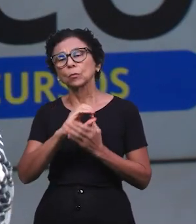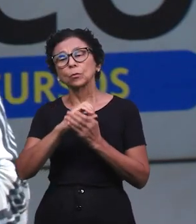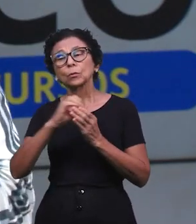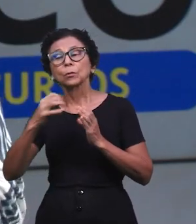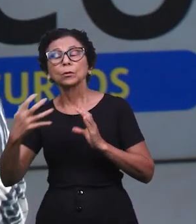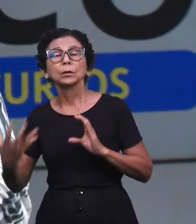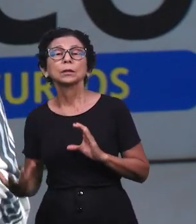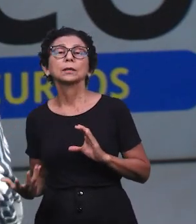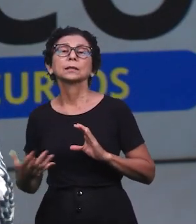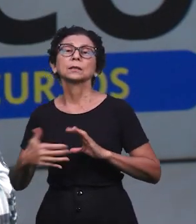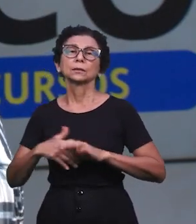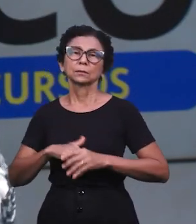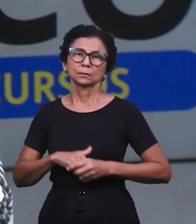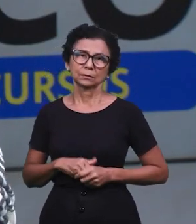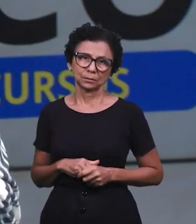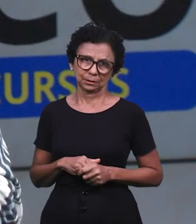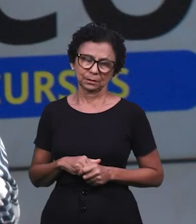processo